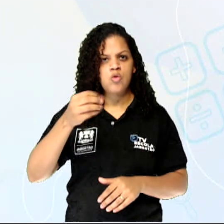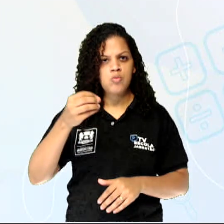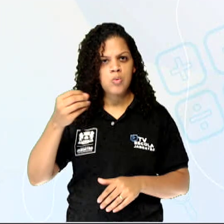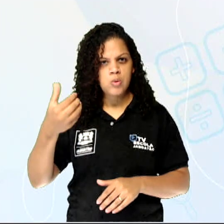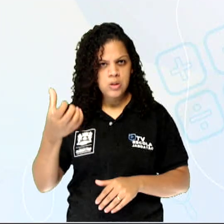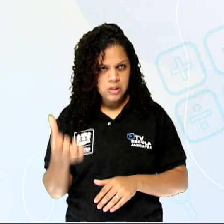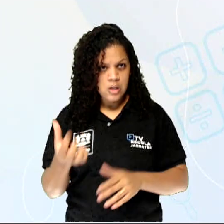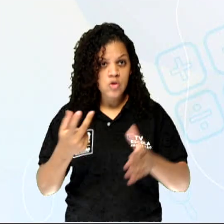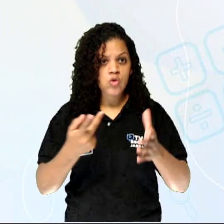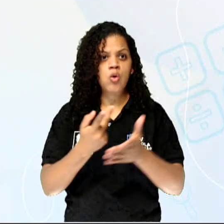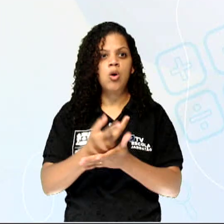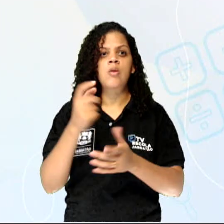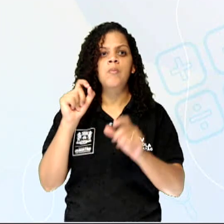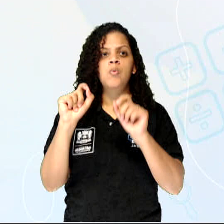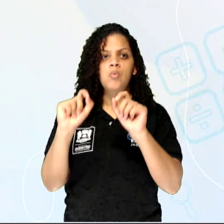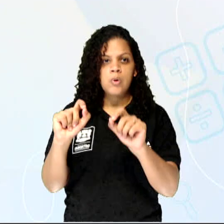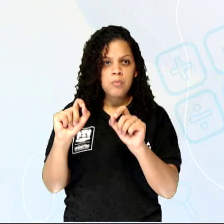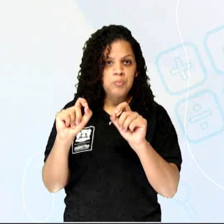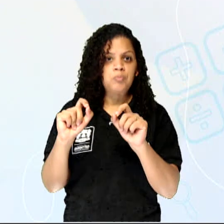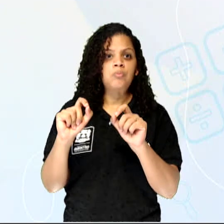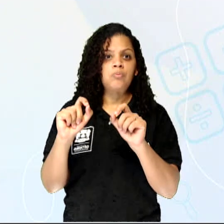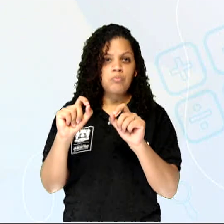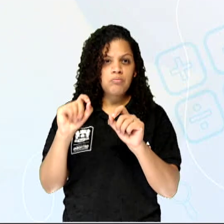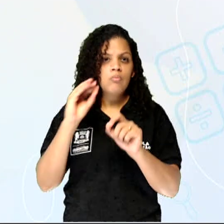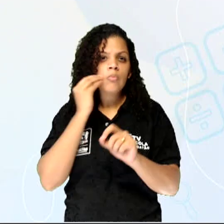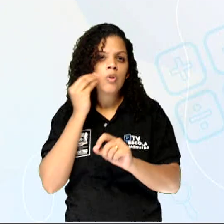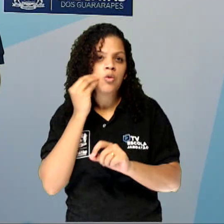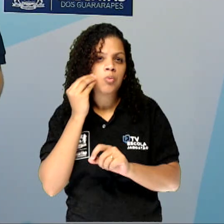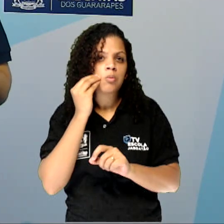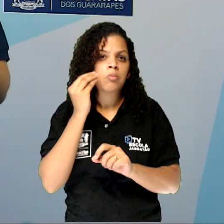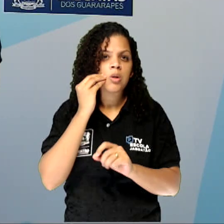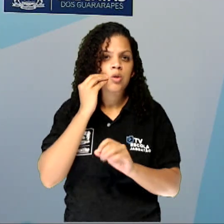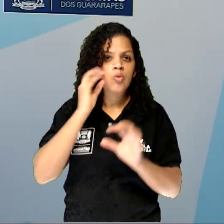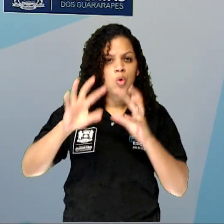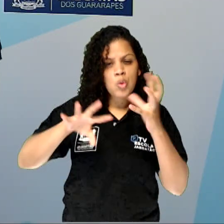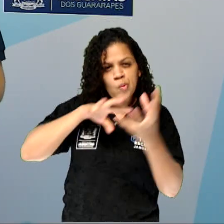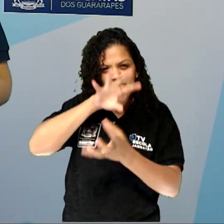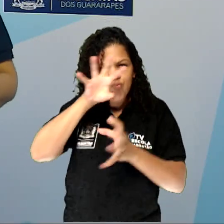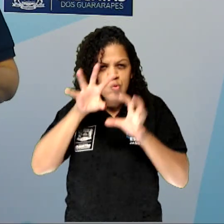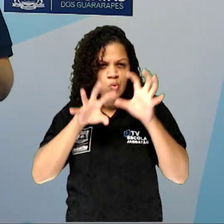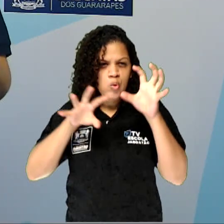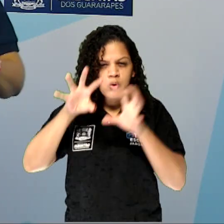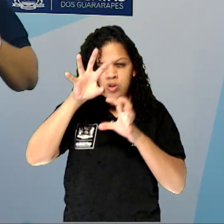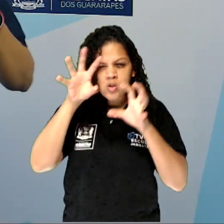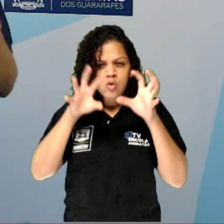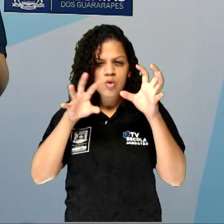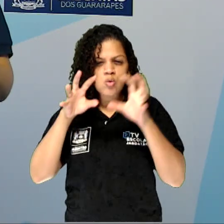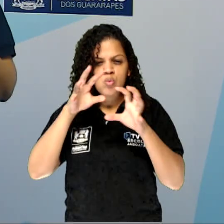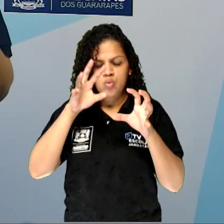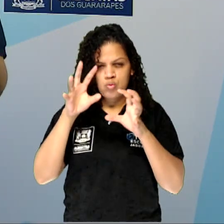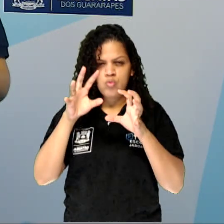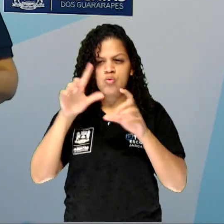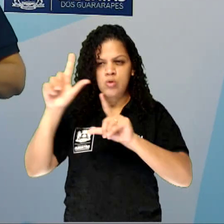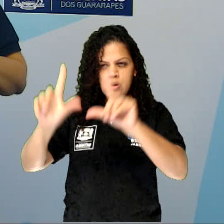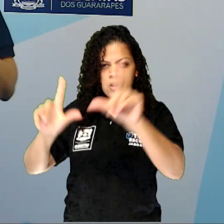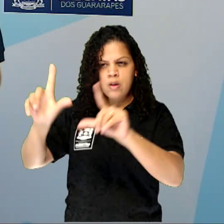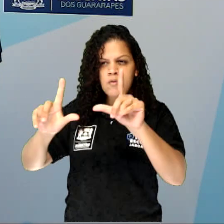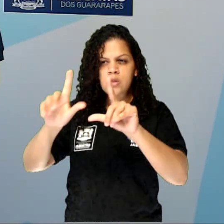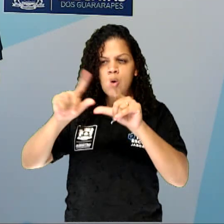por ímãs e tubos de televisão. Então, ele é considerado o precursor, né? Então, teve outros artistas